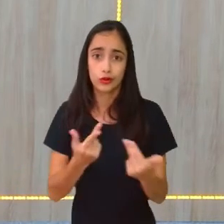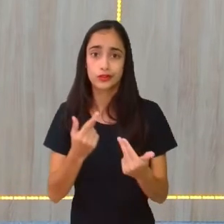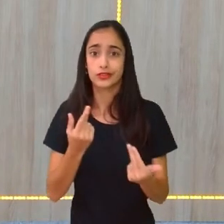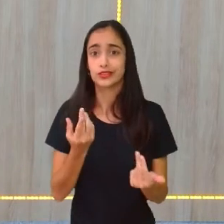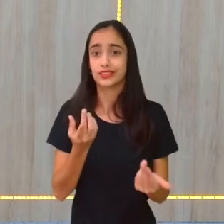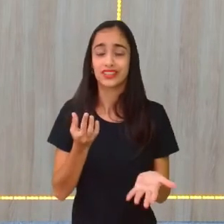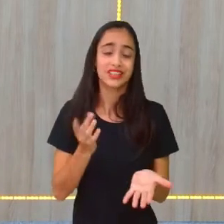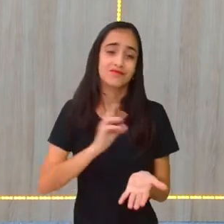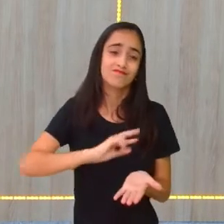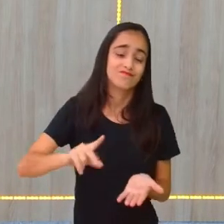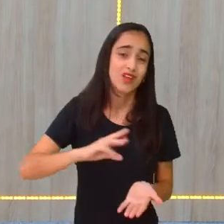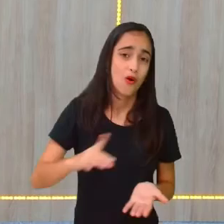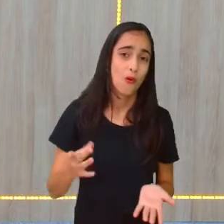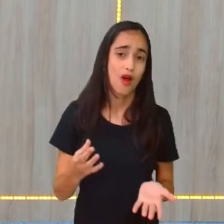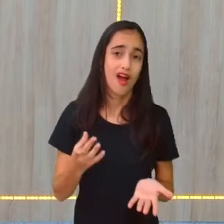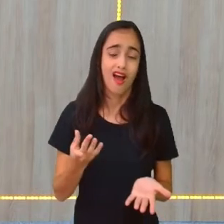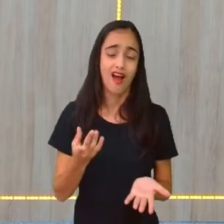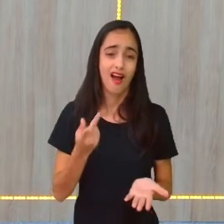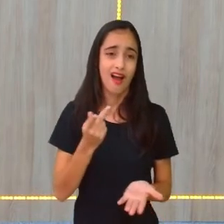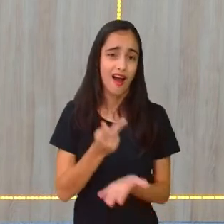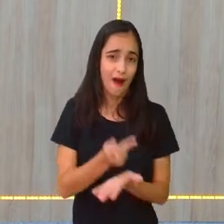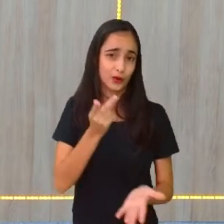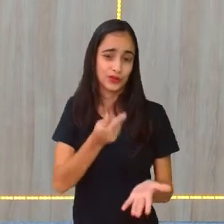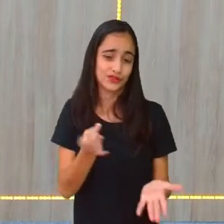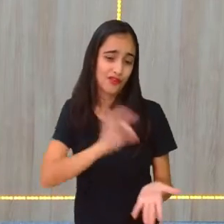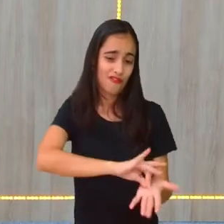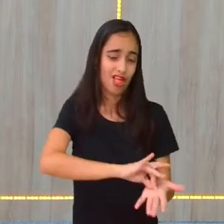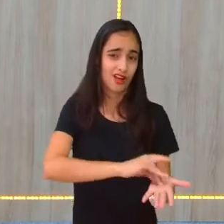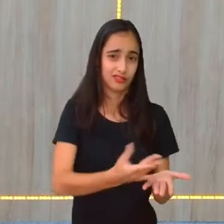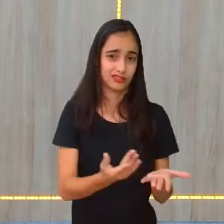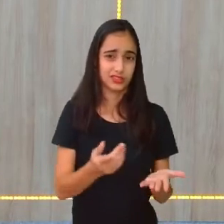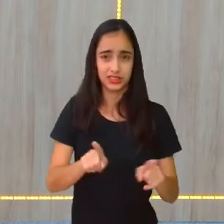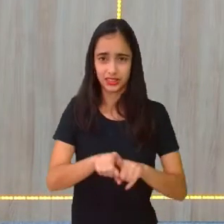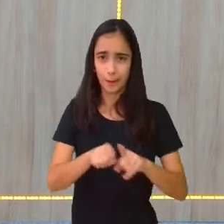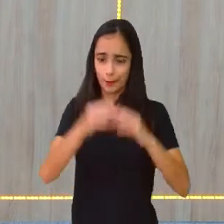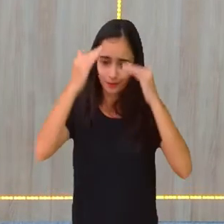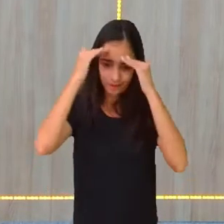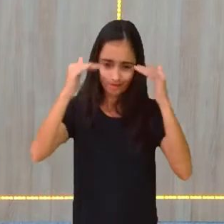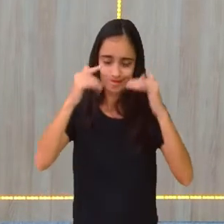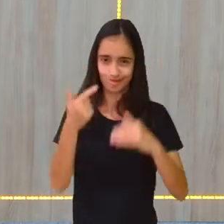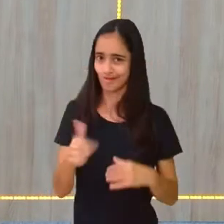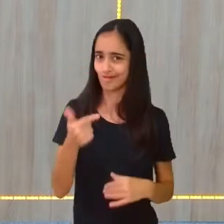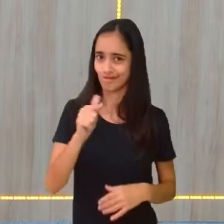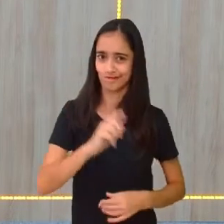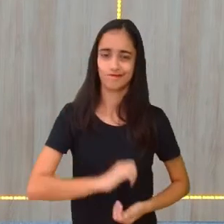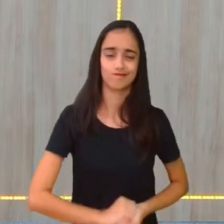não é observado nem obedecido. Mas, voltando aqui, um outro